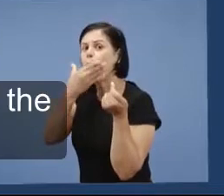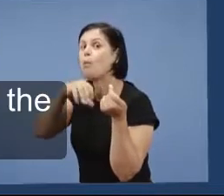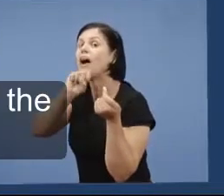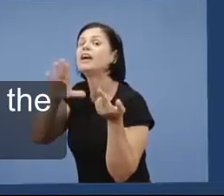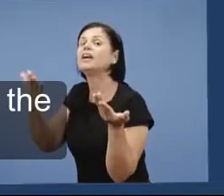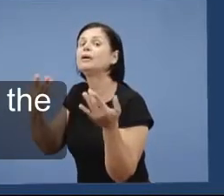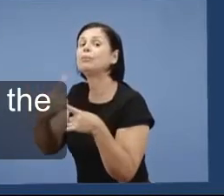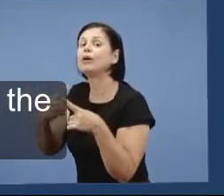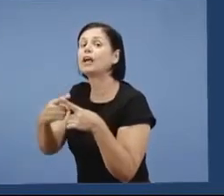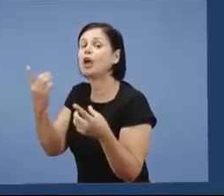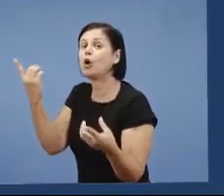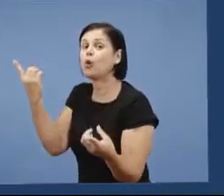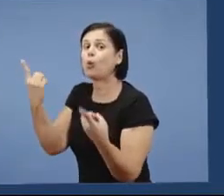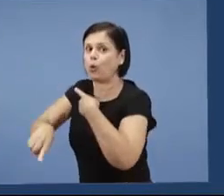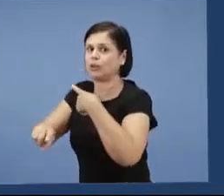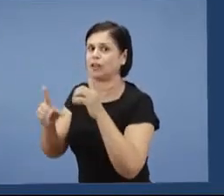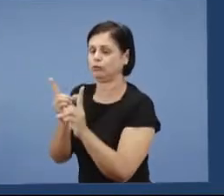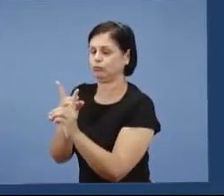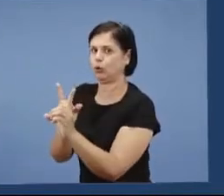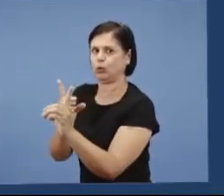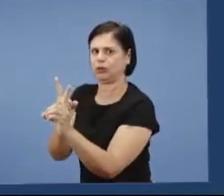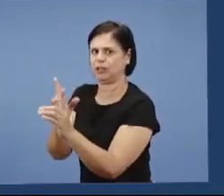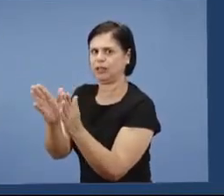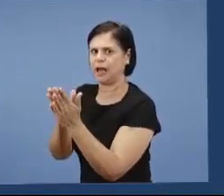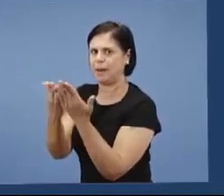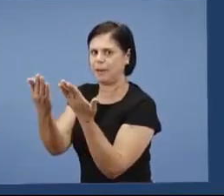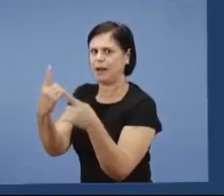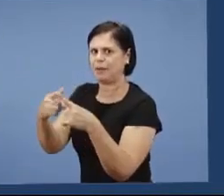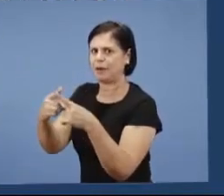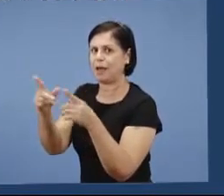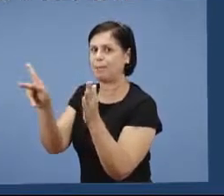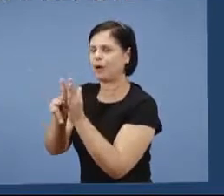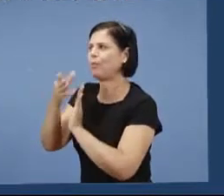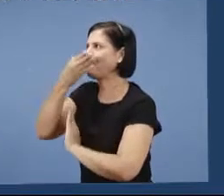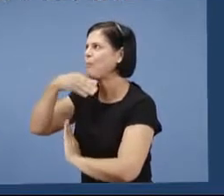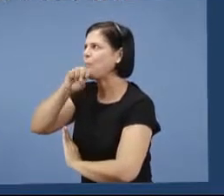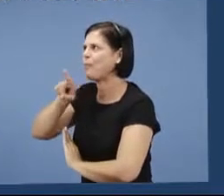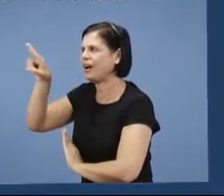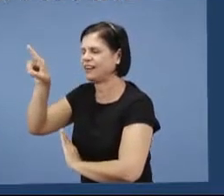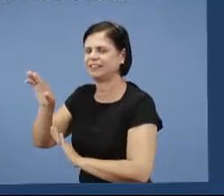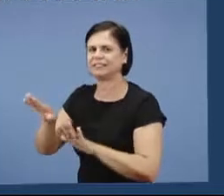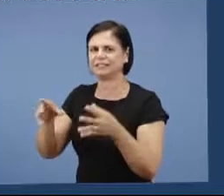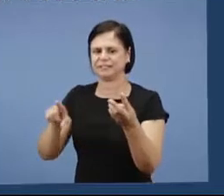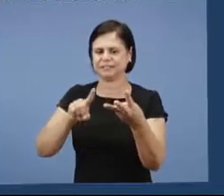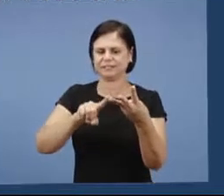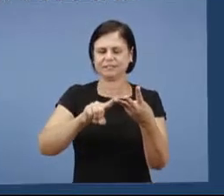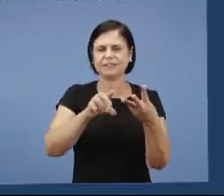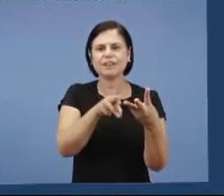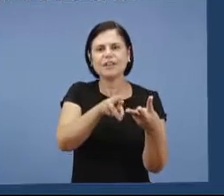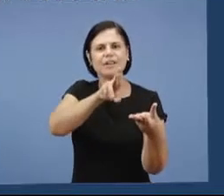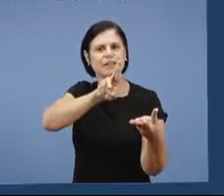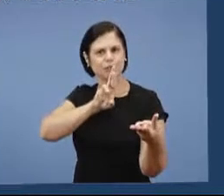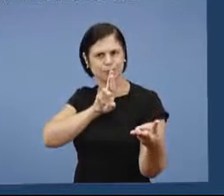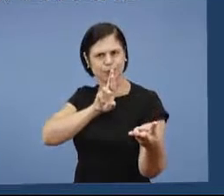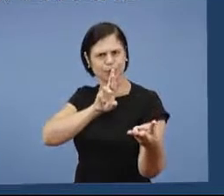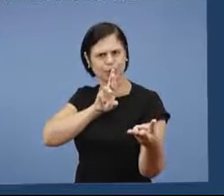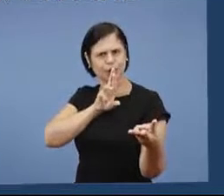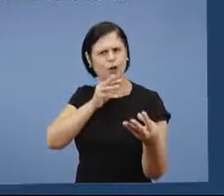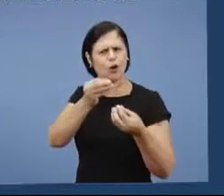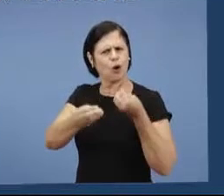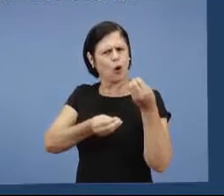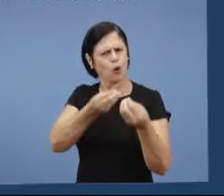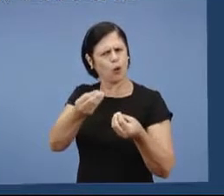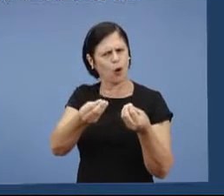e a doutrina da palavra, e a palavra vem do Pai. Agora, na terceira resposta, nós vamos ver como se deu aqui